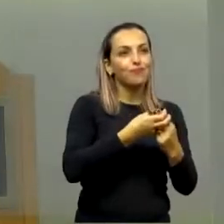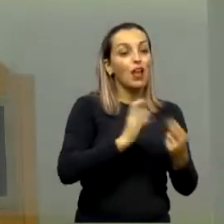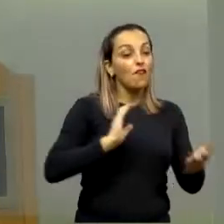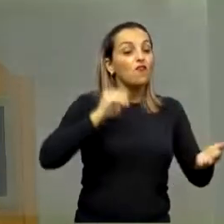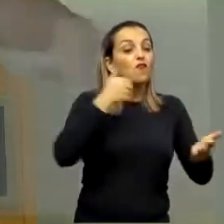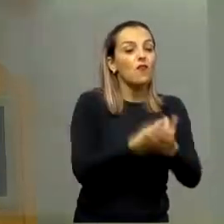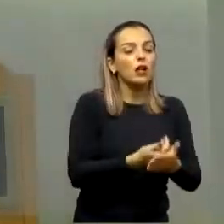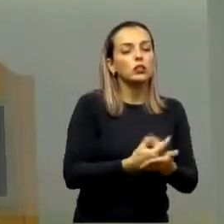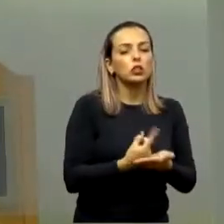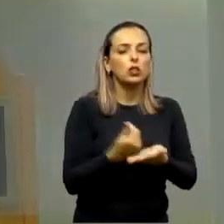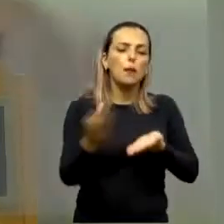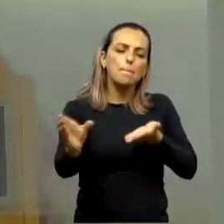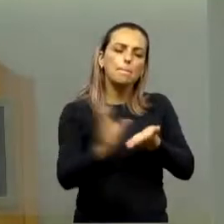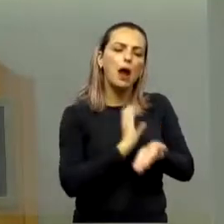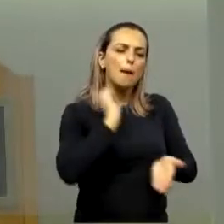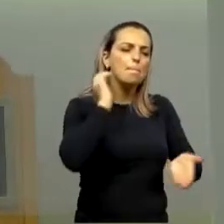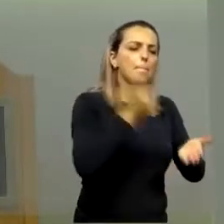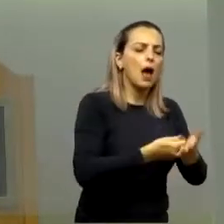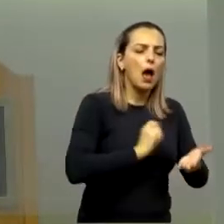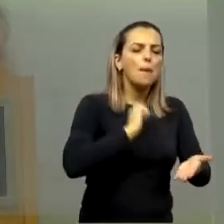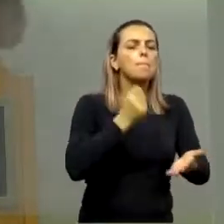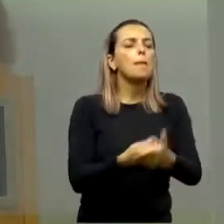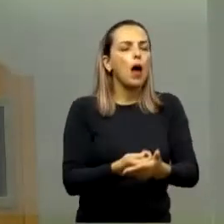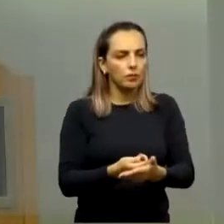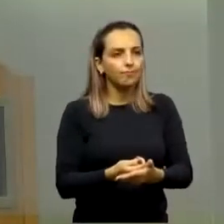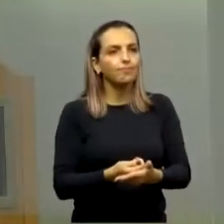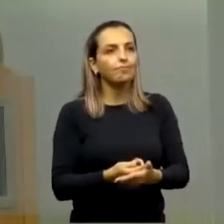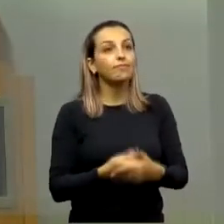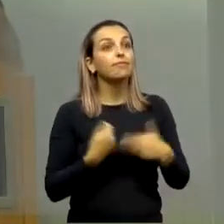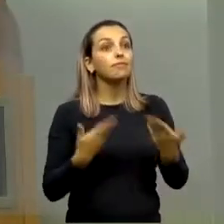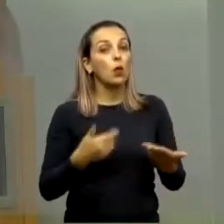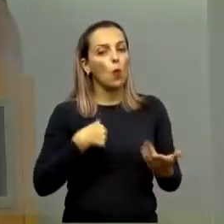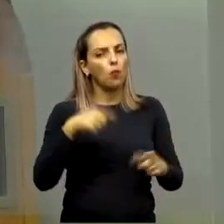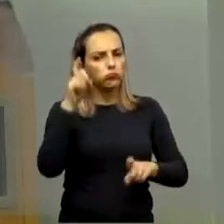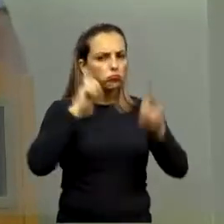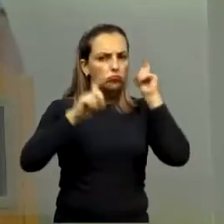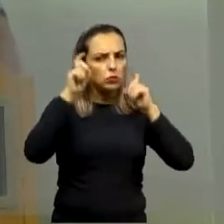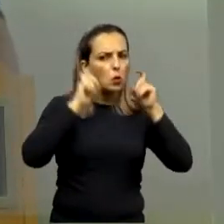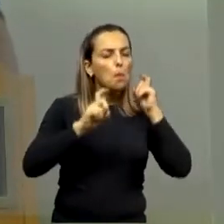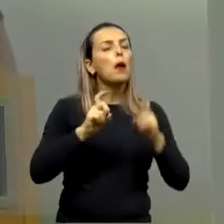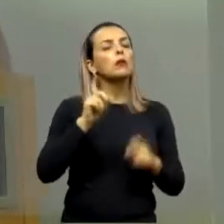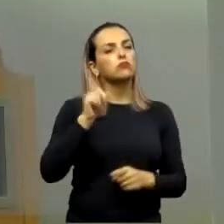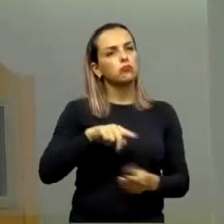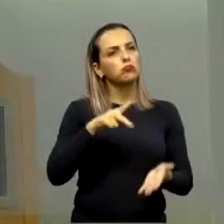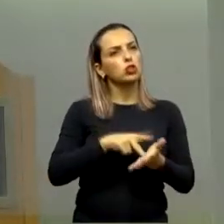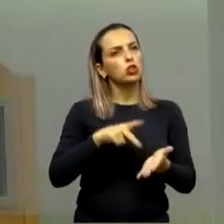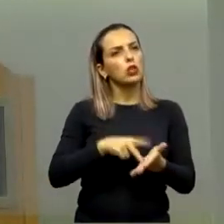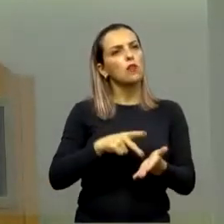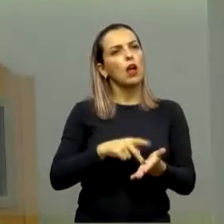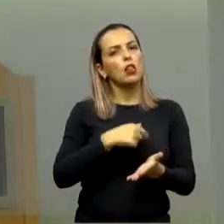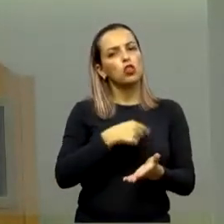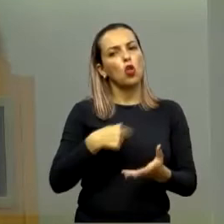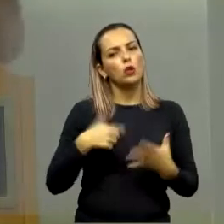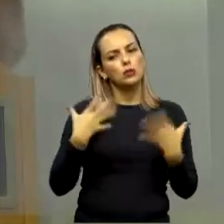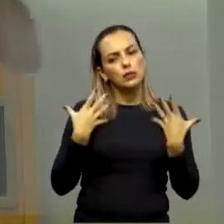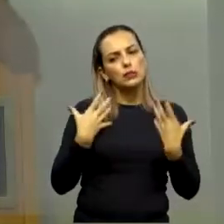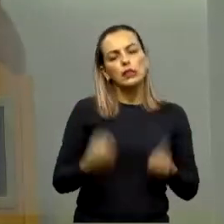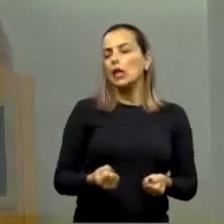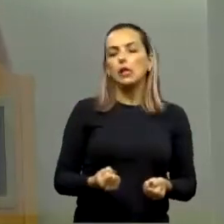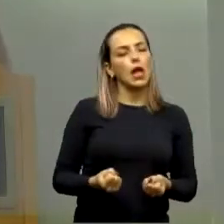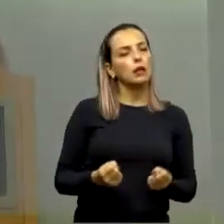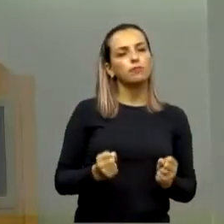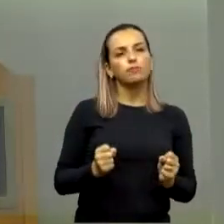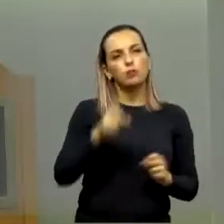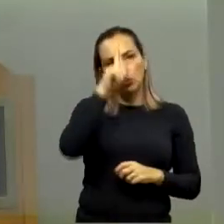tem investido trazer em meio a prefeitura tem pagado estão tendo então tô muito preocupado com essa situação nós não podemos tolerar a santa casa não